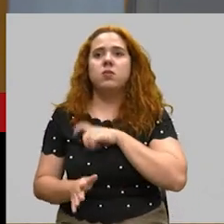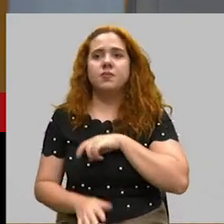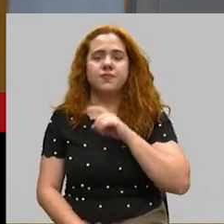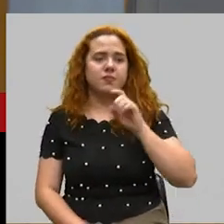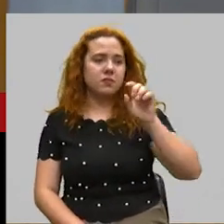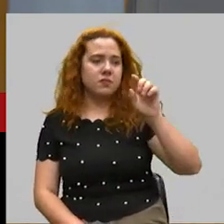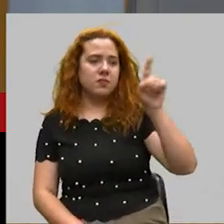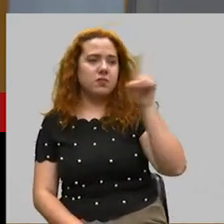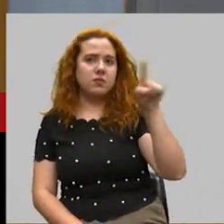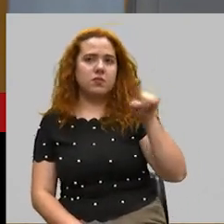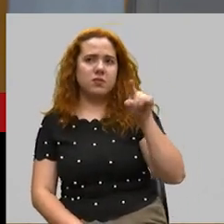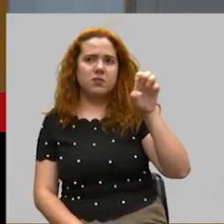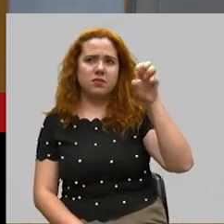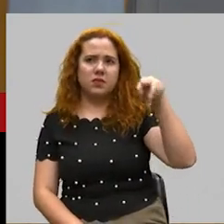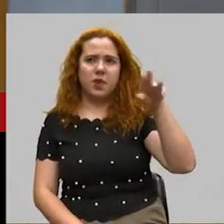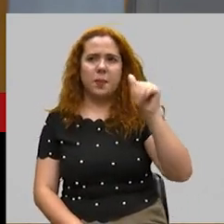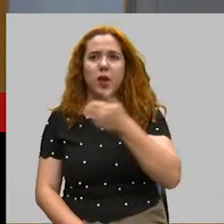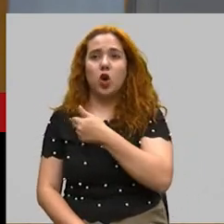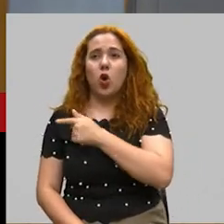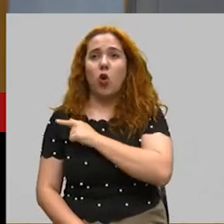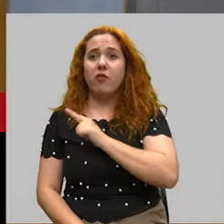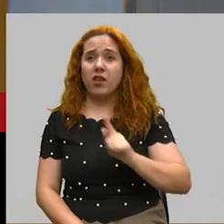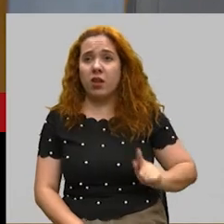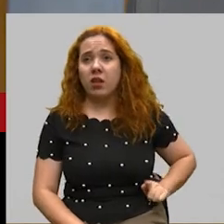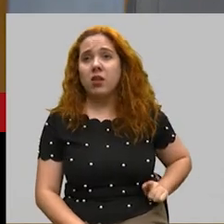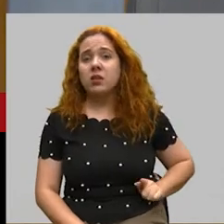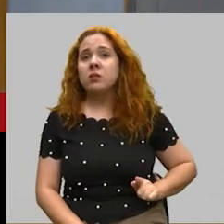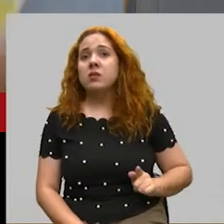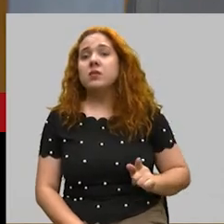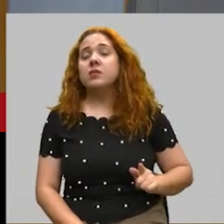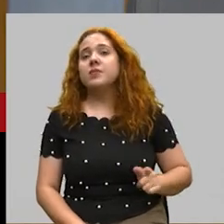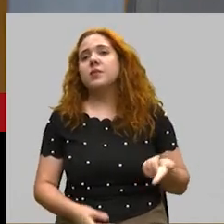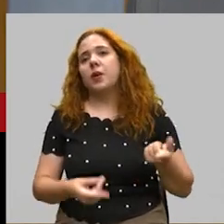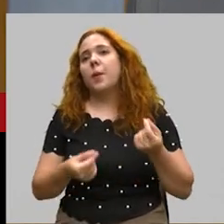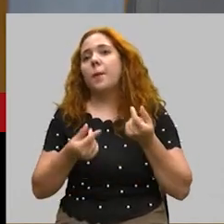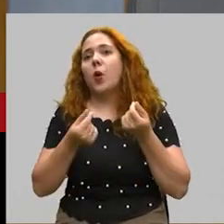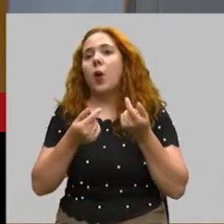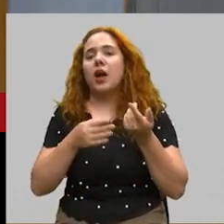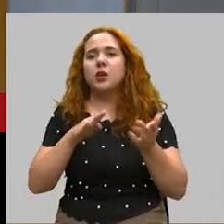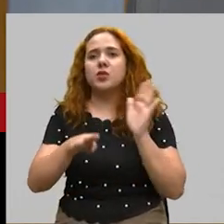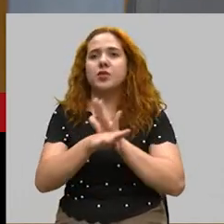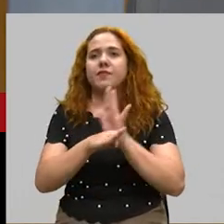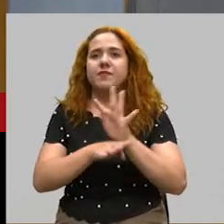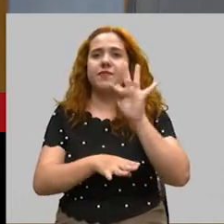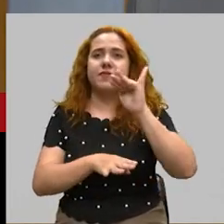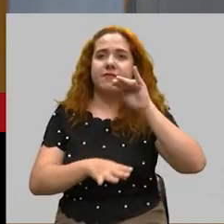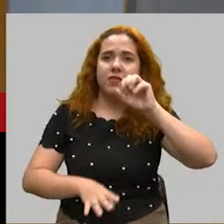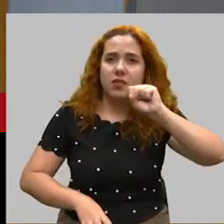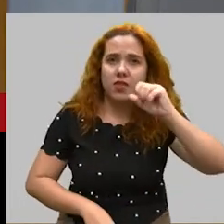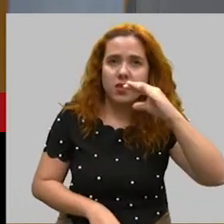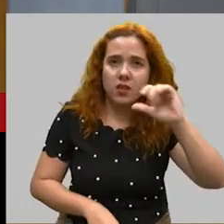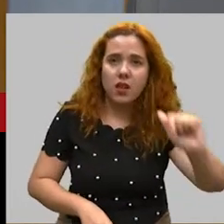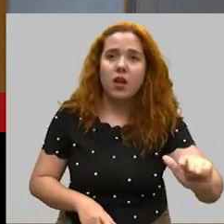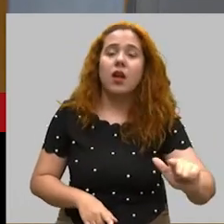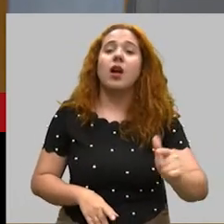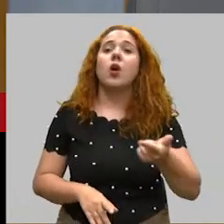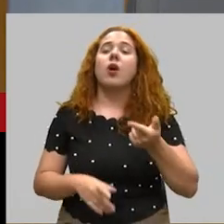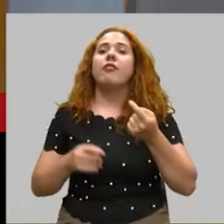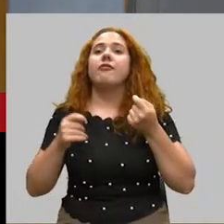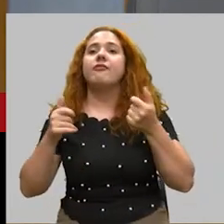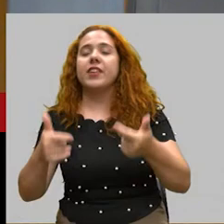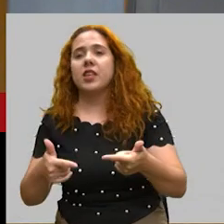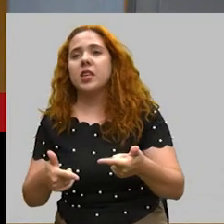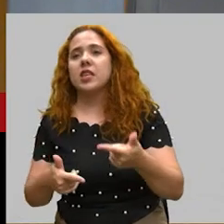ver com o que eu disse aqui sobre a recuperação fiscal e sobre a venda da semig da Copasa então convido vocês a